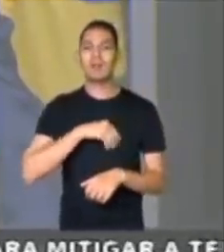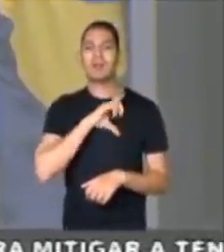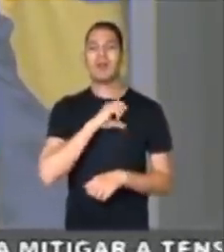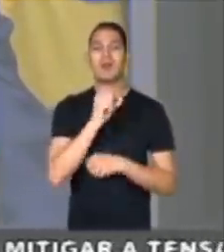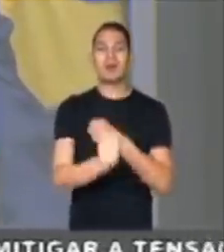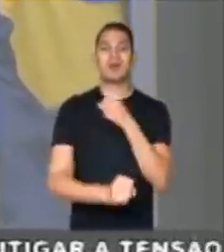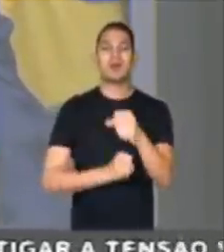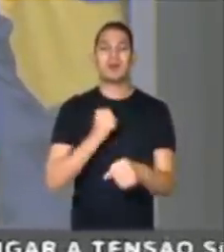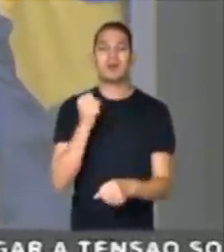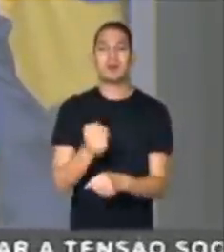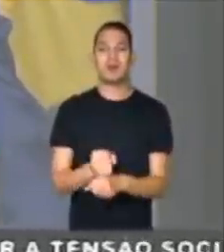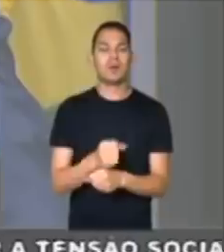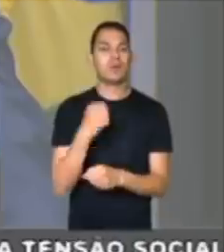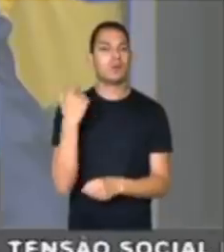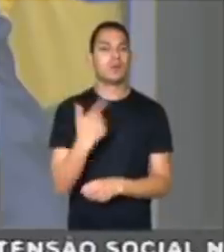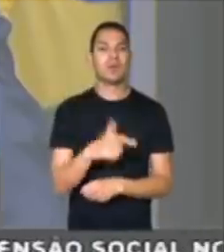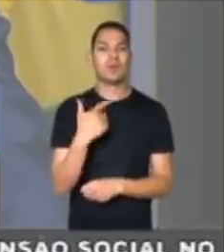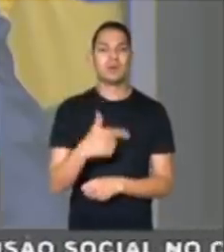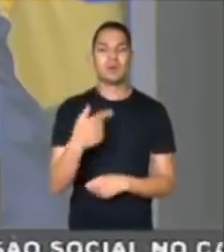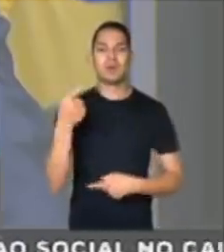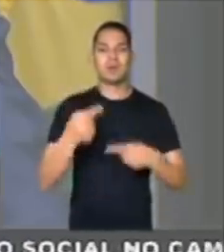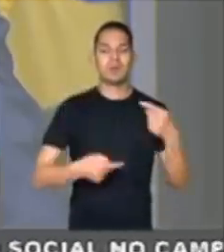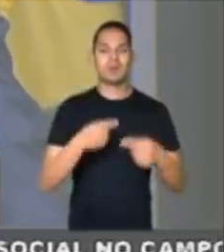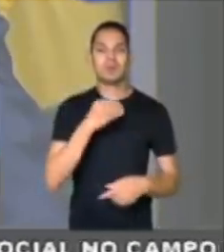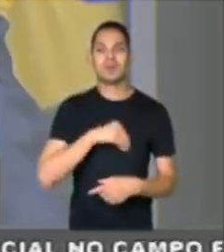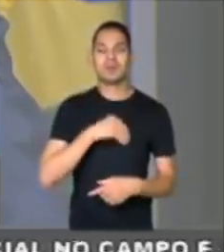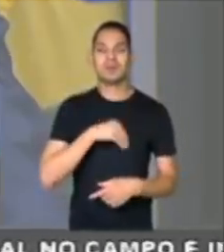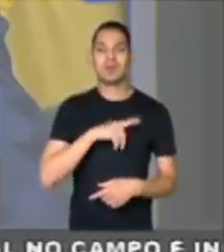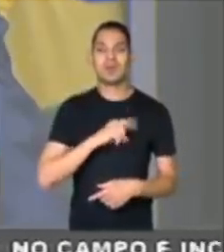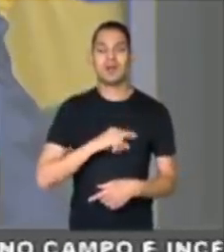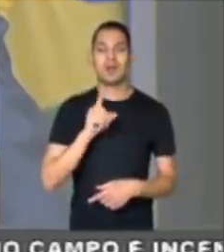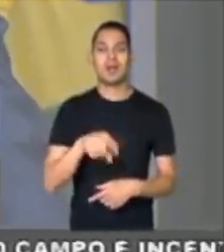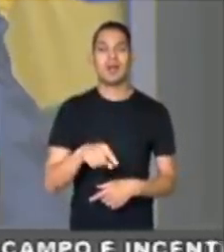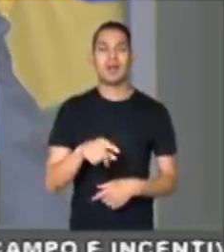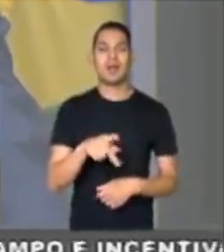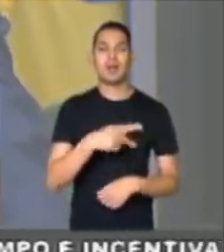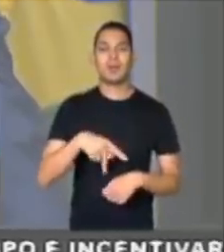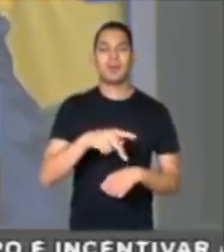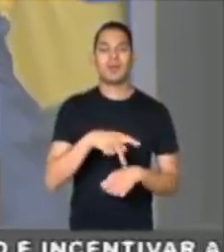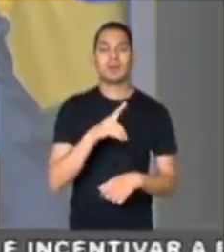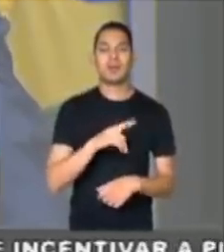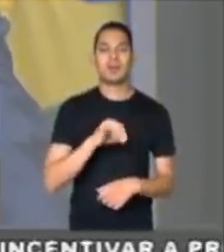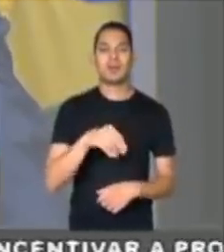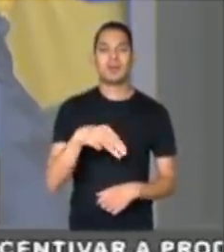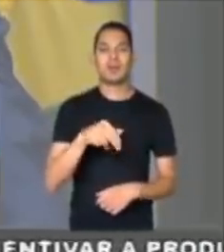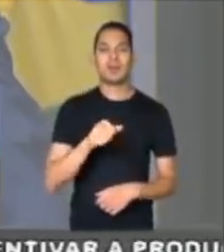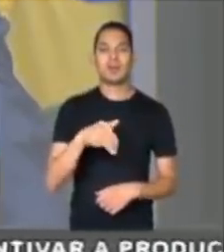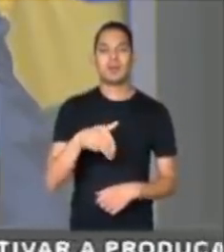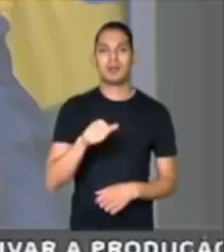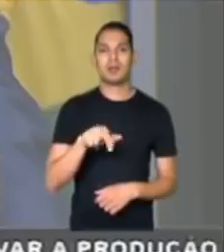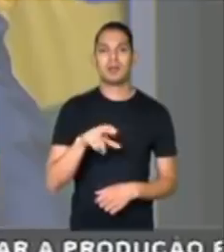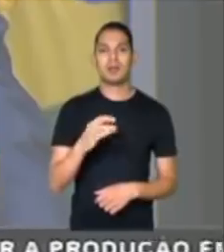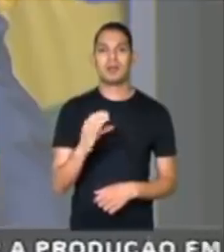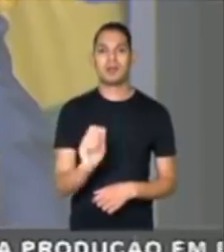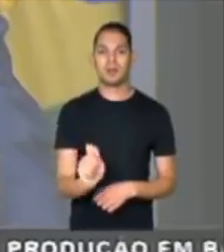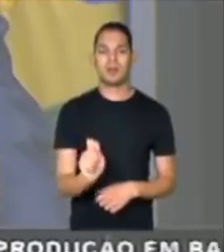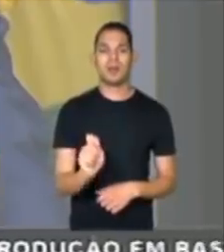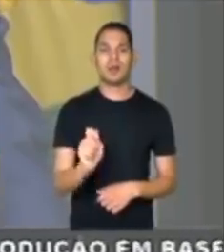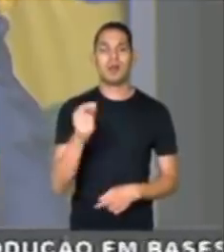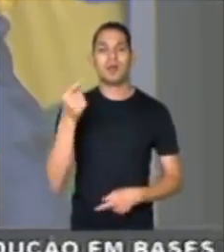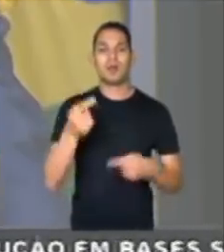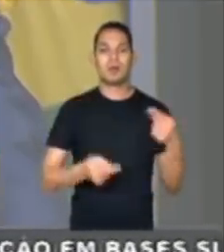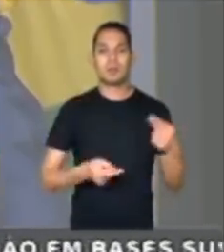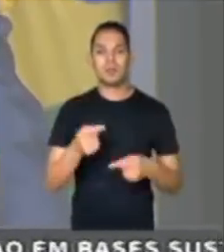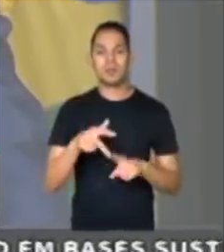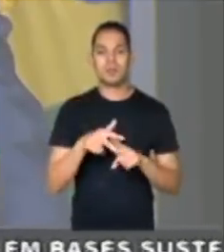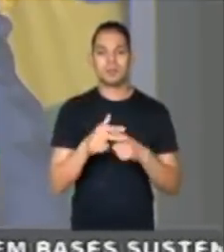anual não possui sequer política de salário mínimo, que é a Dinamarca. Mas, para retomar o que foi colocado aqui da política de reajuste